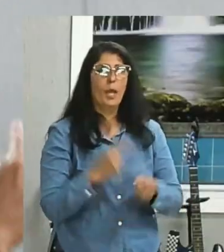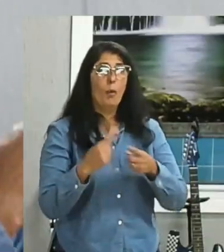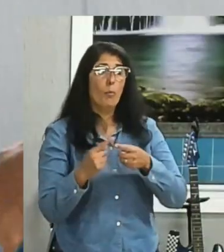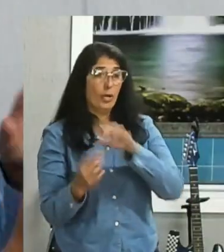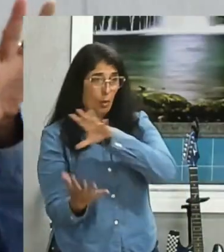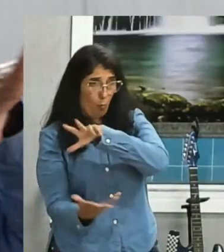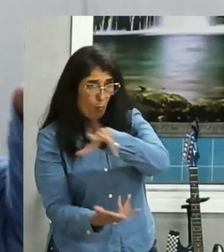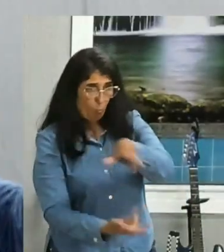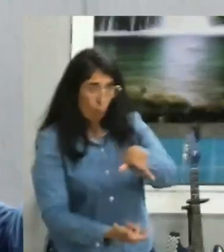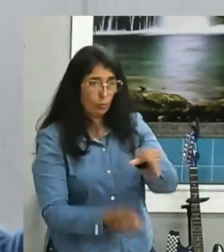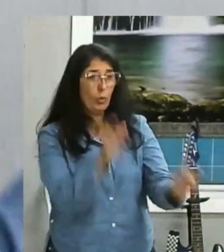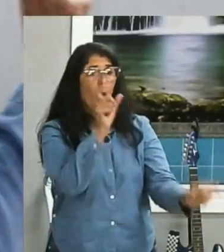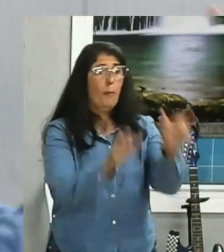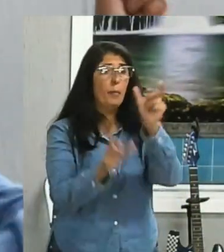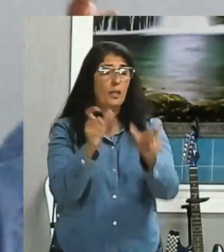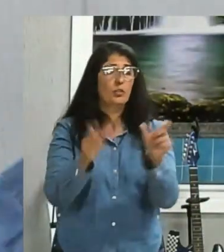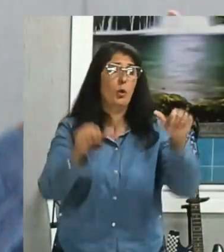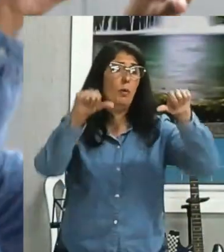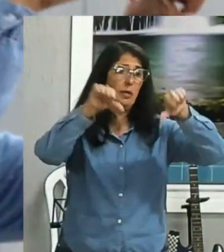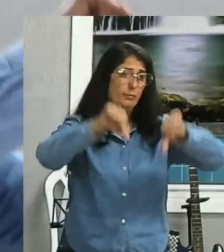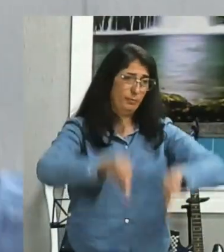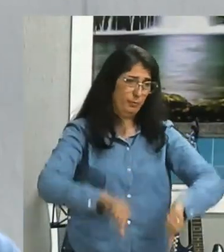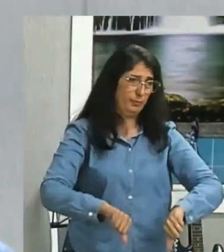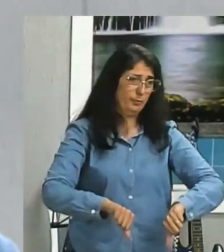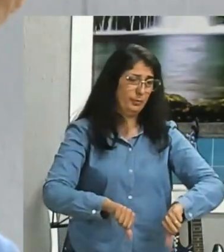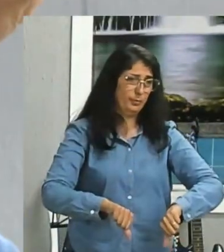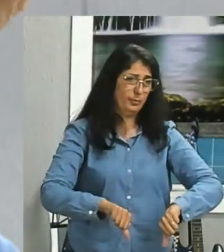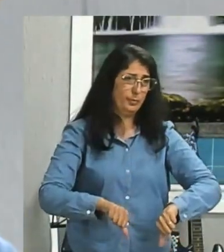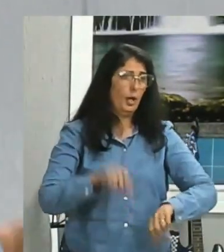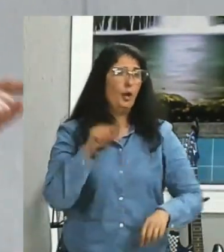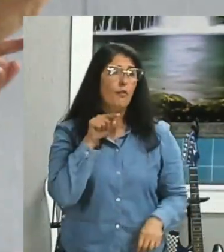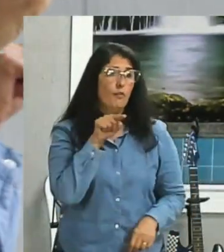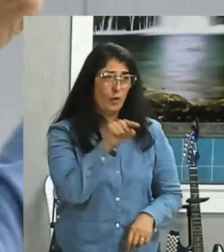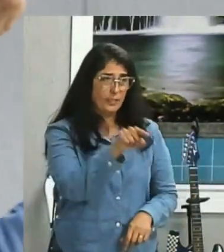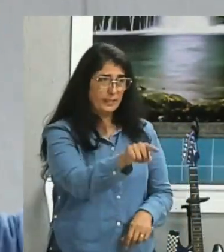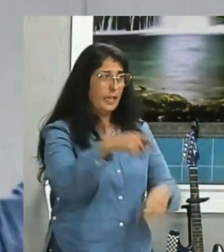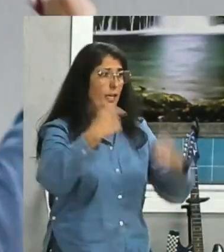depravada, na qual vocês brilham